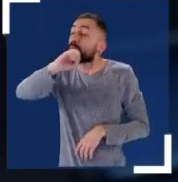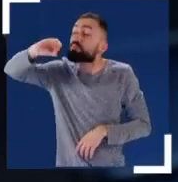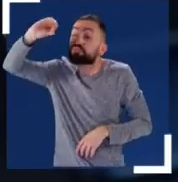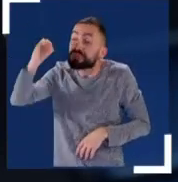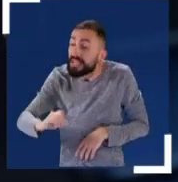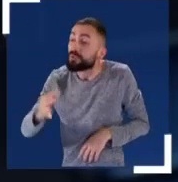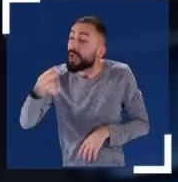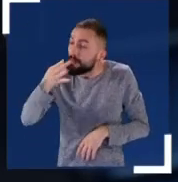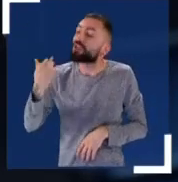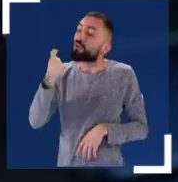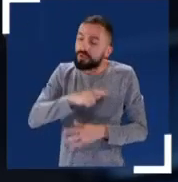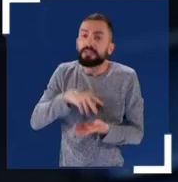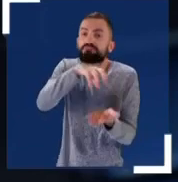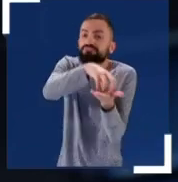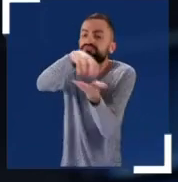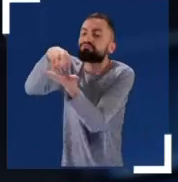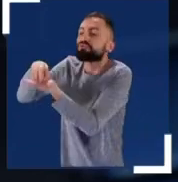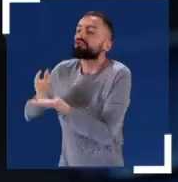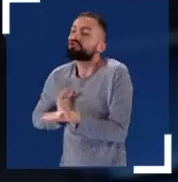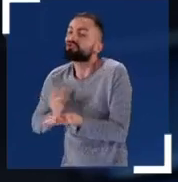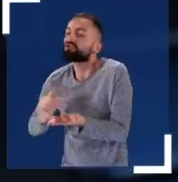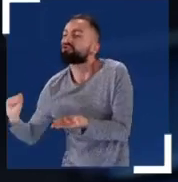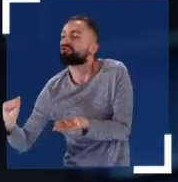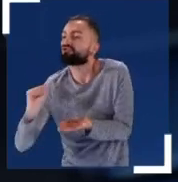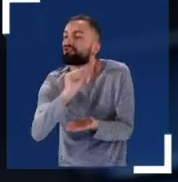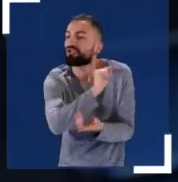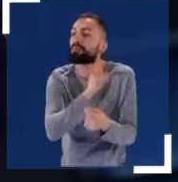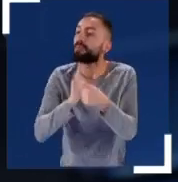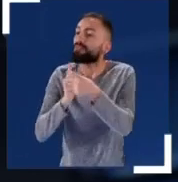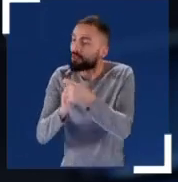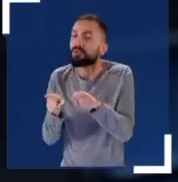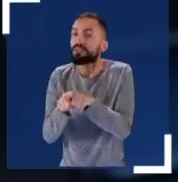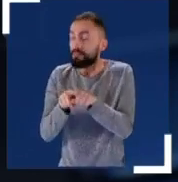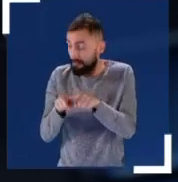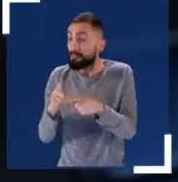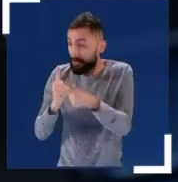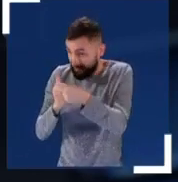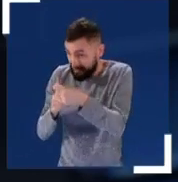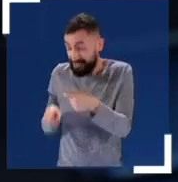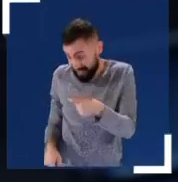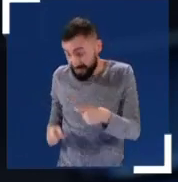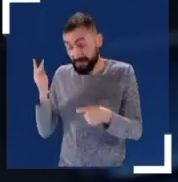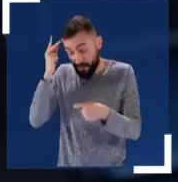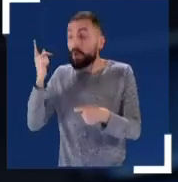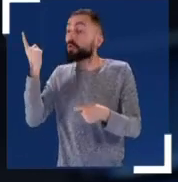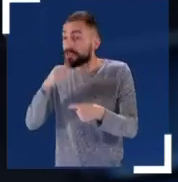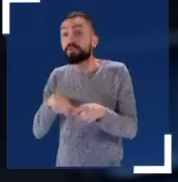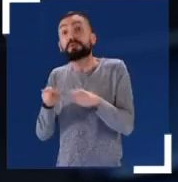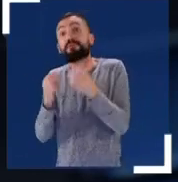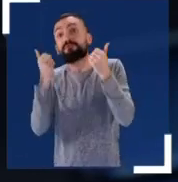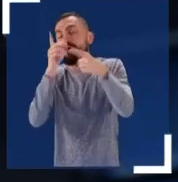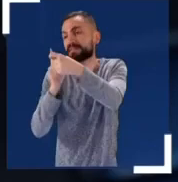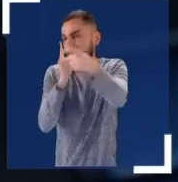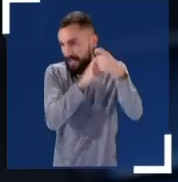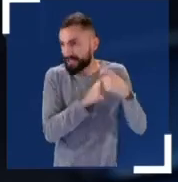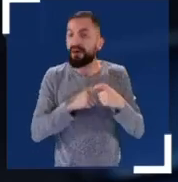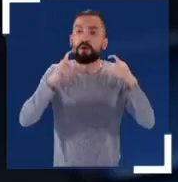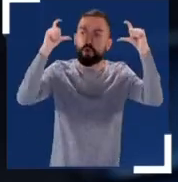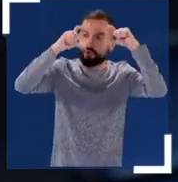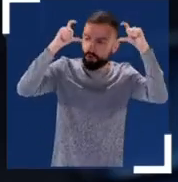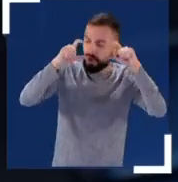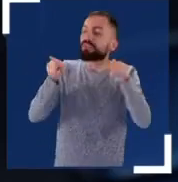atendimento nas unidades das prefeituras no interior de São Paulo. Corujão da Saúde e Remédio Rápido a partir de